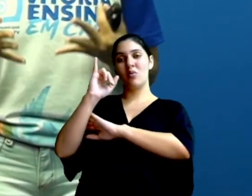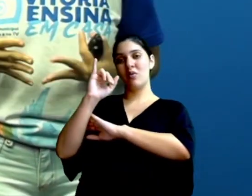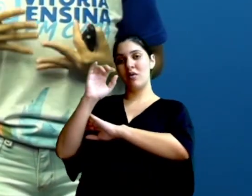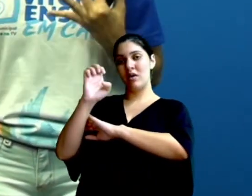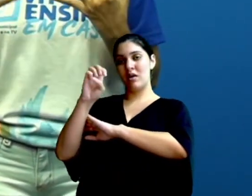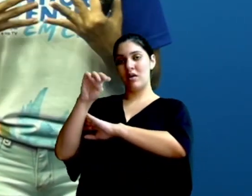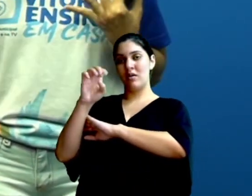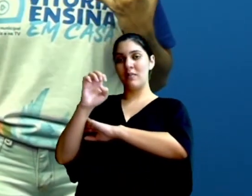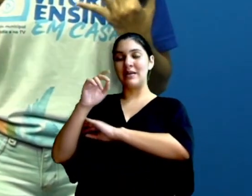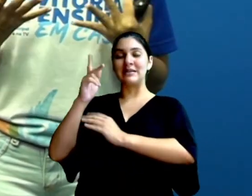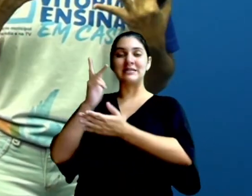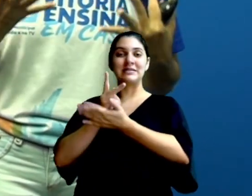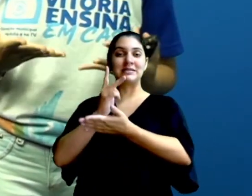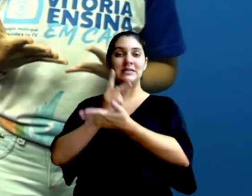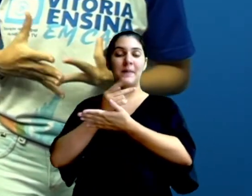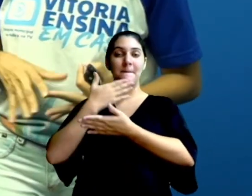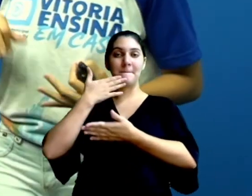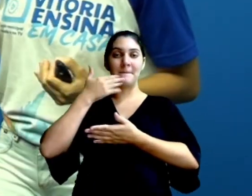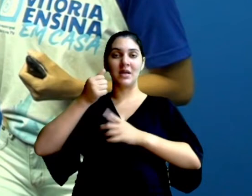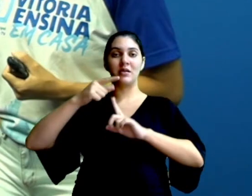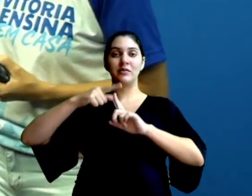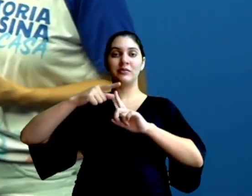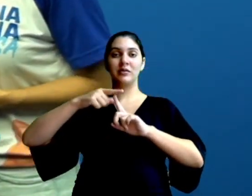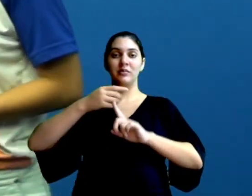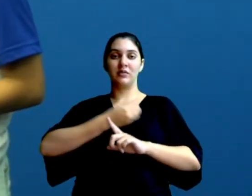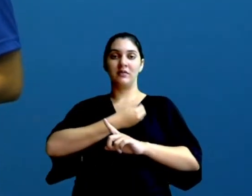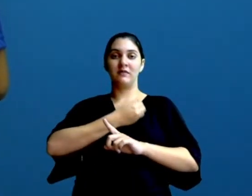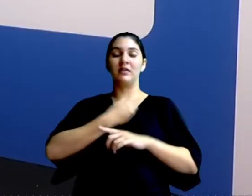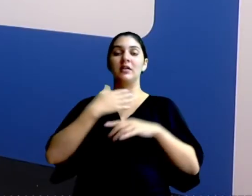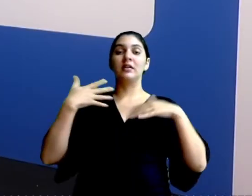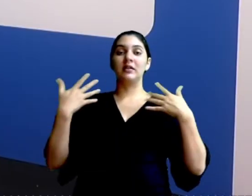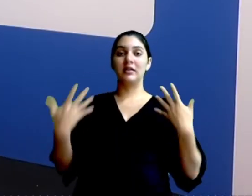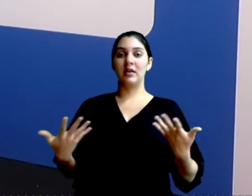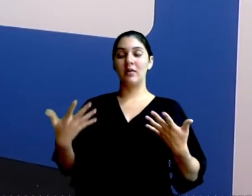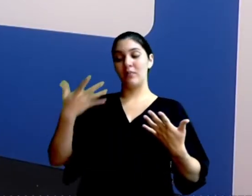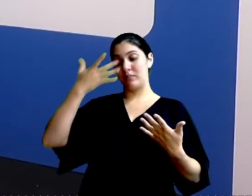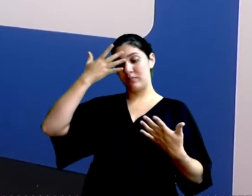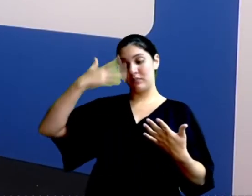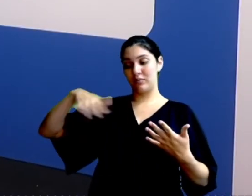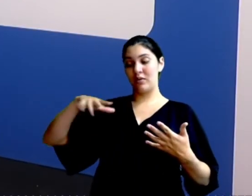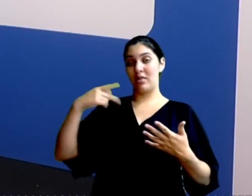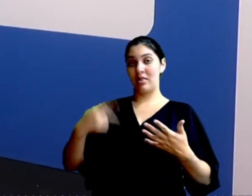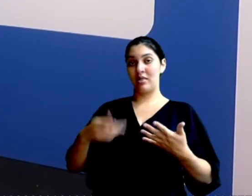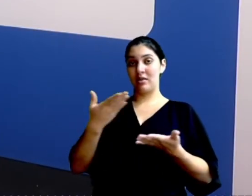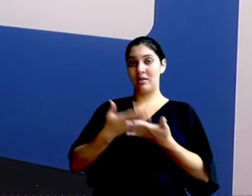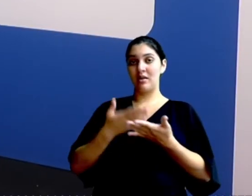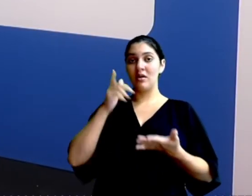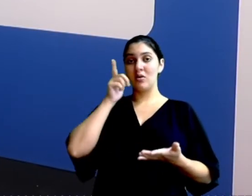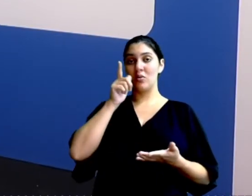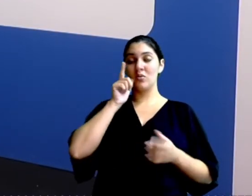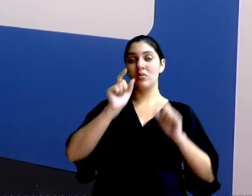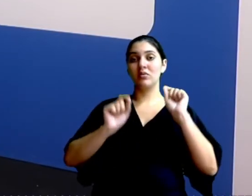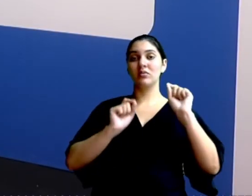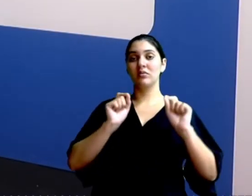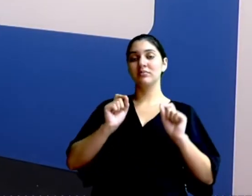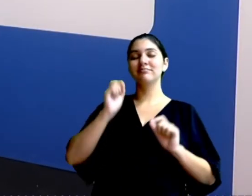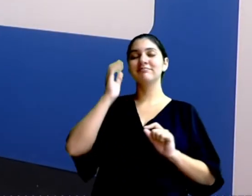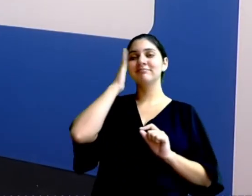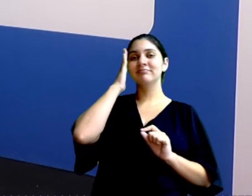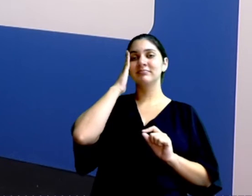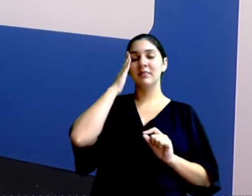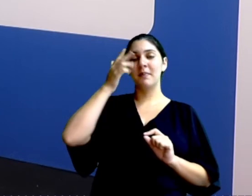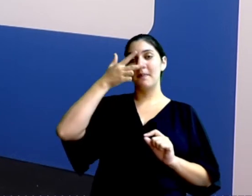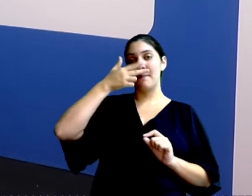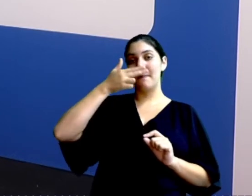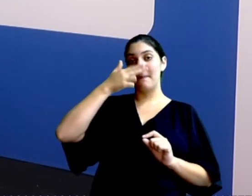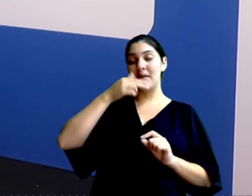sempre melhores condições de vida. Então, pessoal, nessa aula a gente conseguiu compreender,